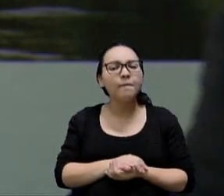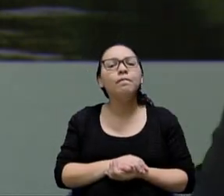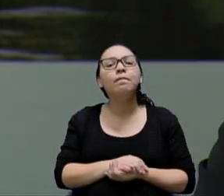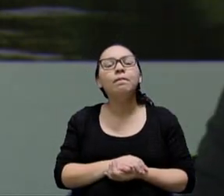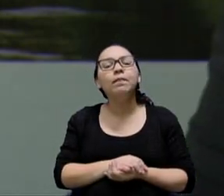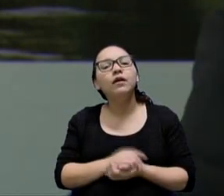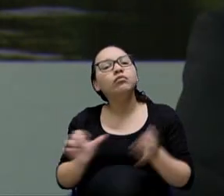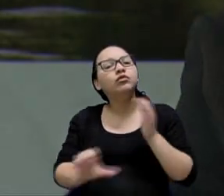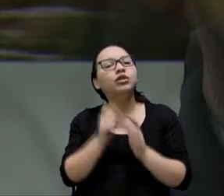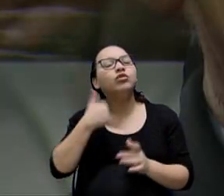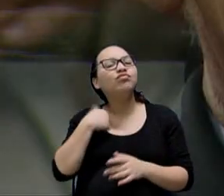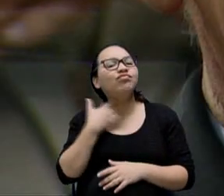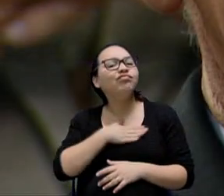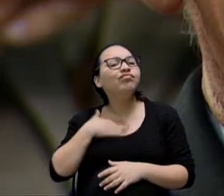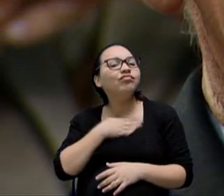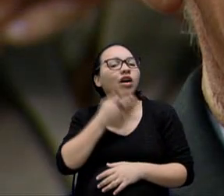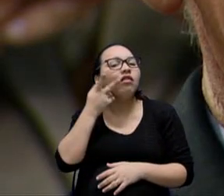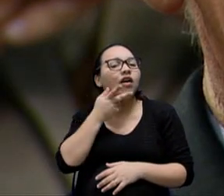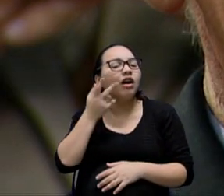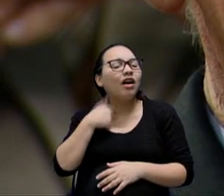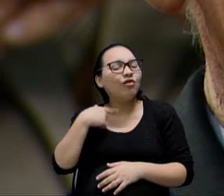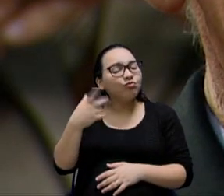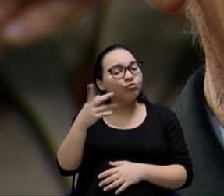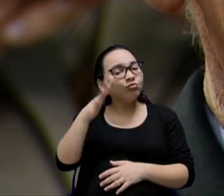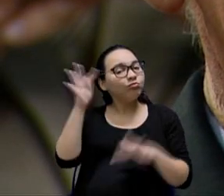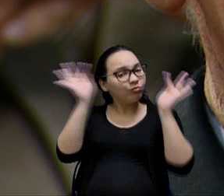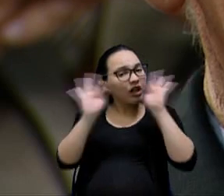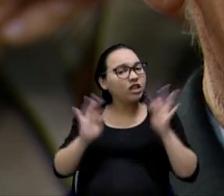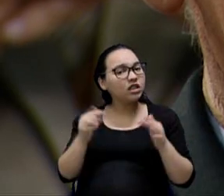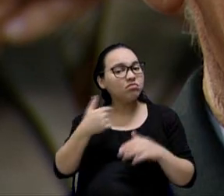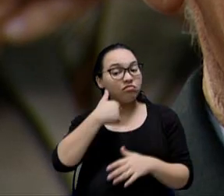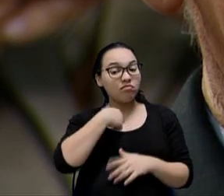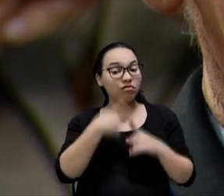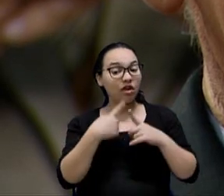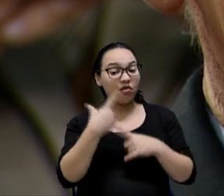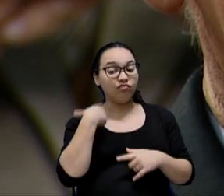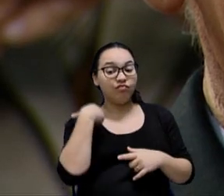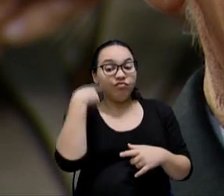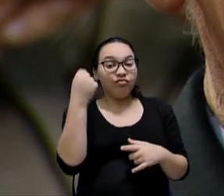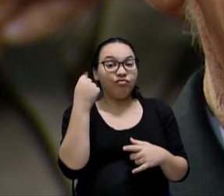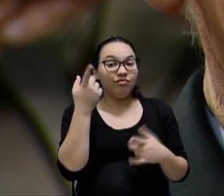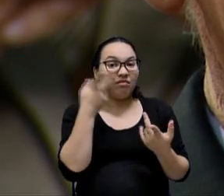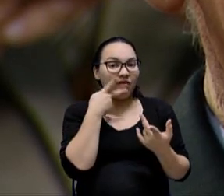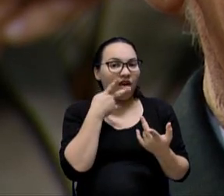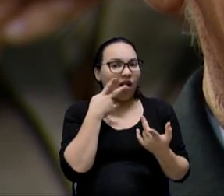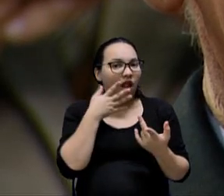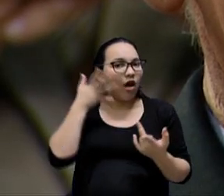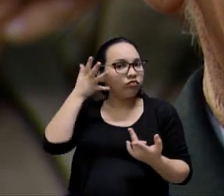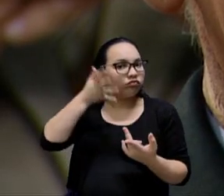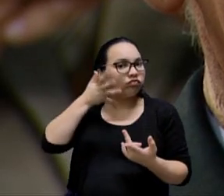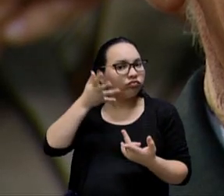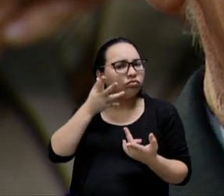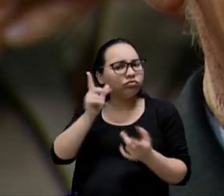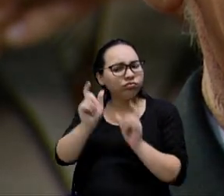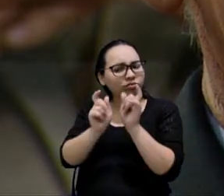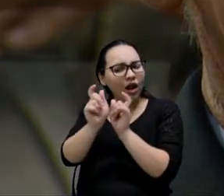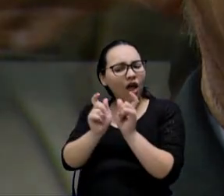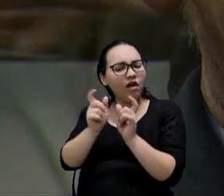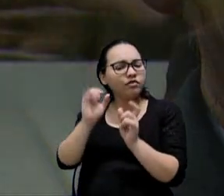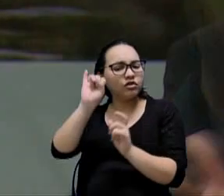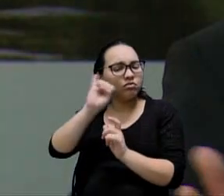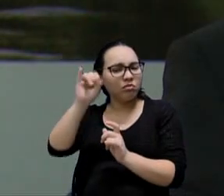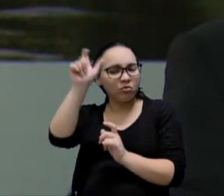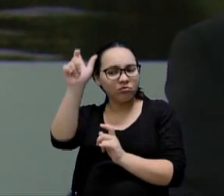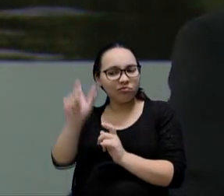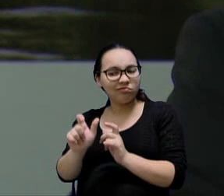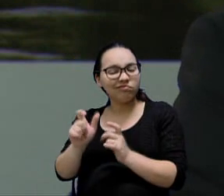que fiquei muito feliz por ter sido escolhido para falar algumas palavras sobre o meu irmão. Muito difícil, né? Pensei